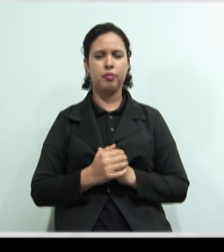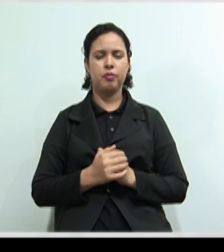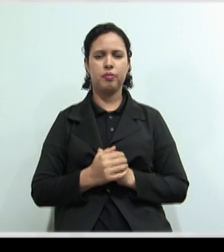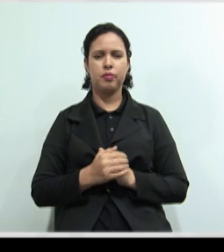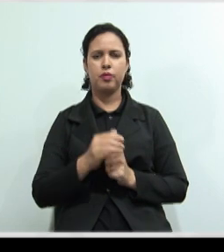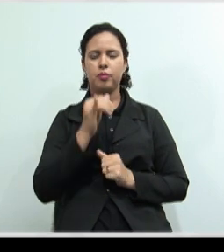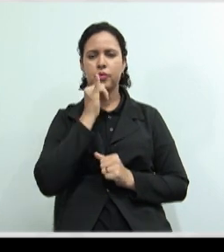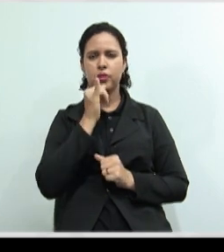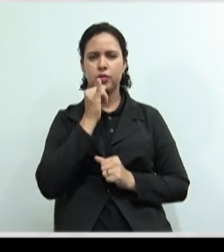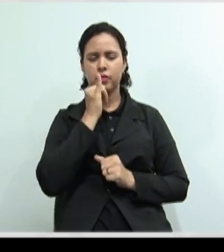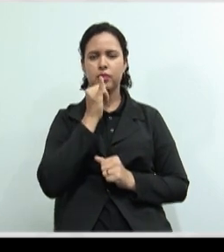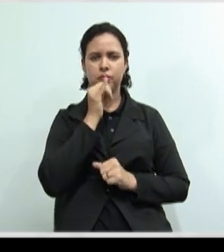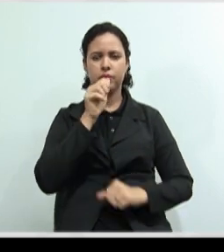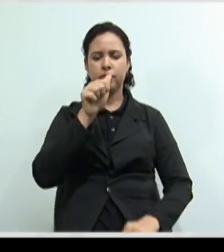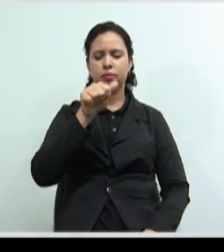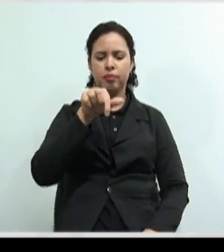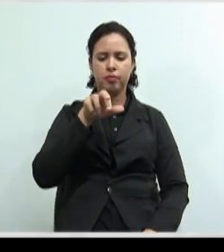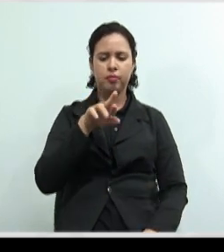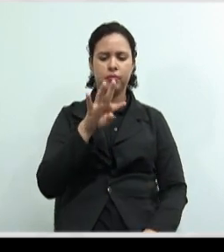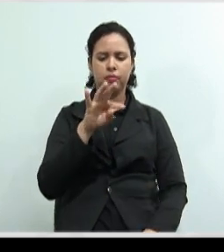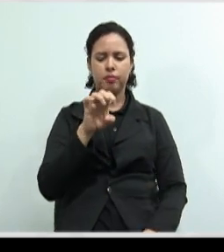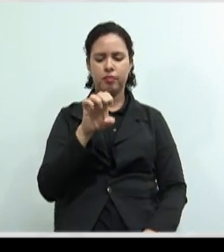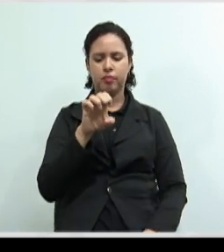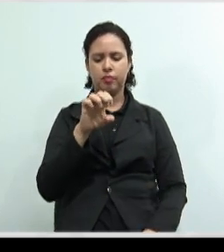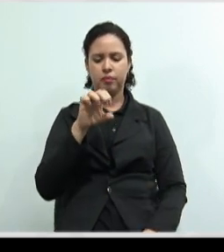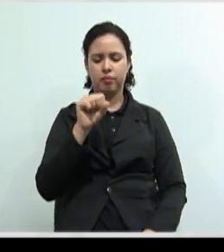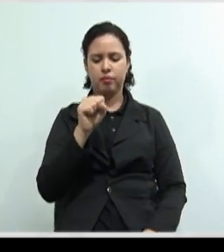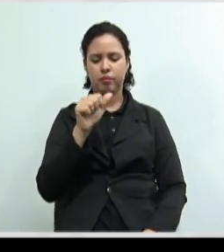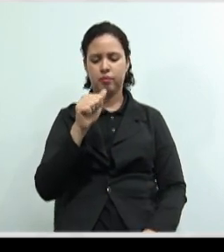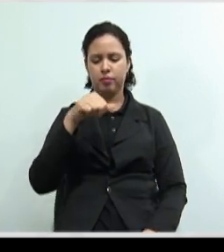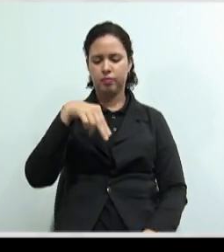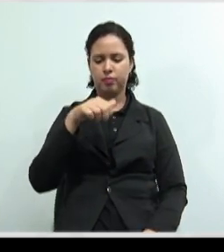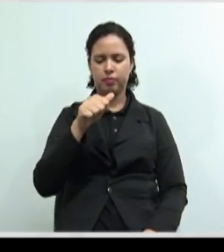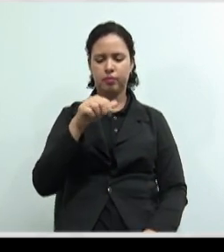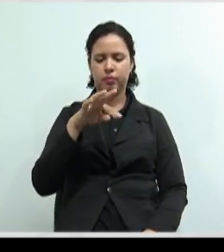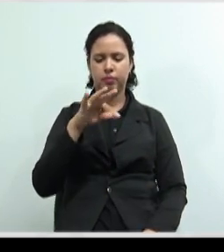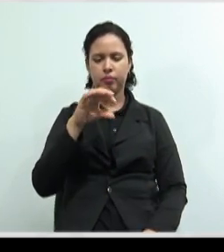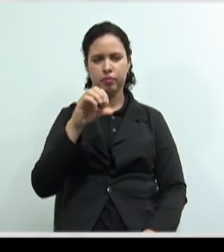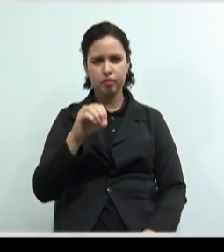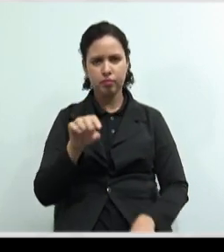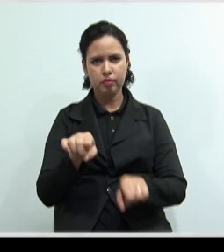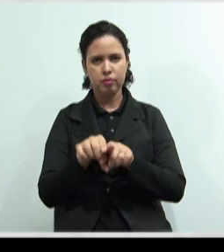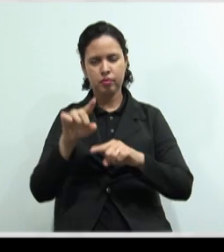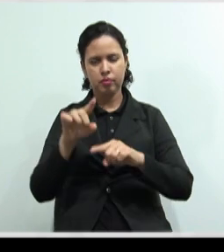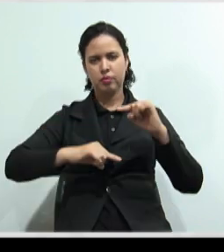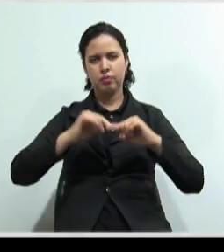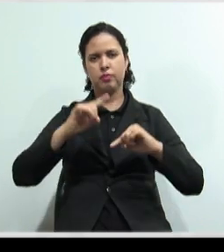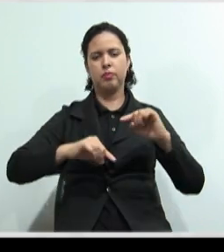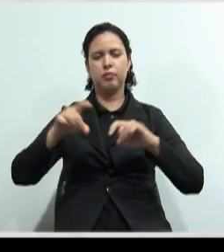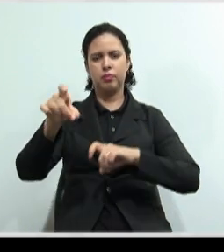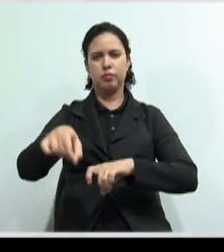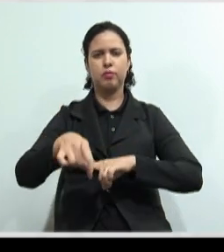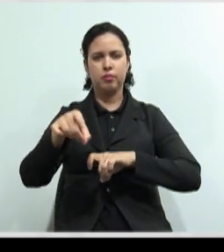exemplo, artesanato e alguns produtos agrícolas. Em poucas palavras, é o comércio em que